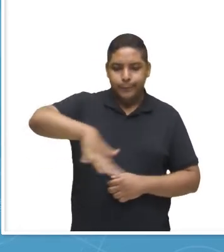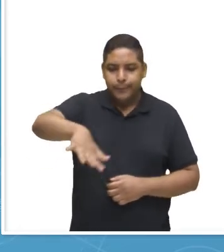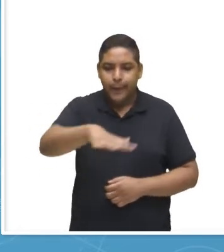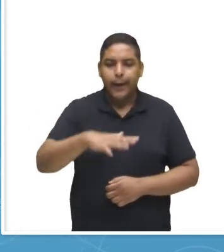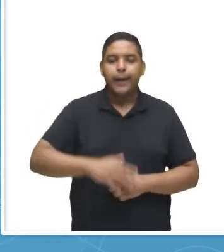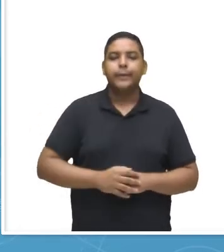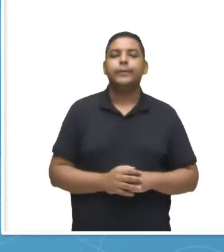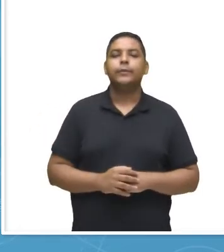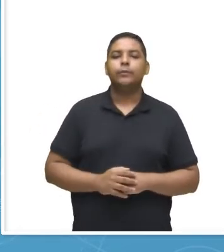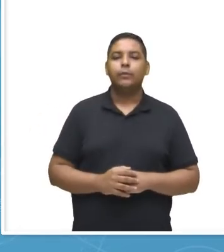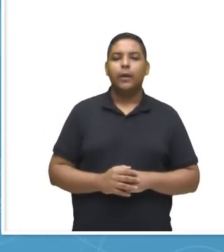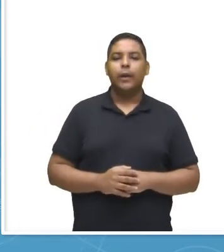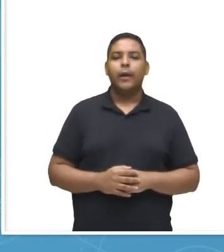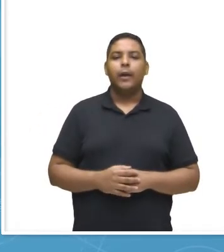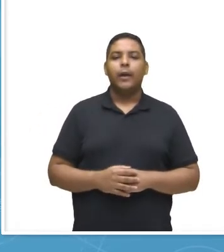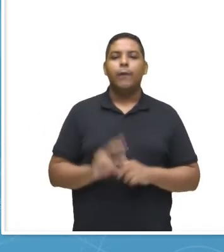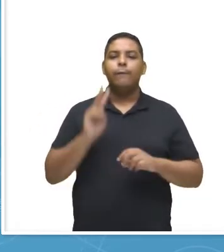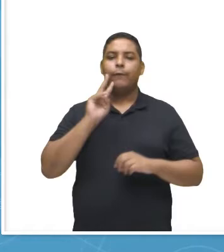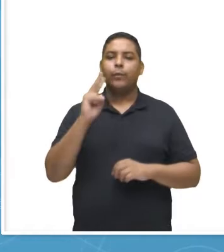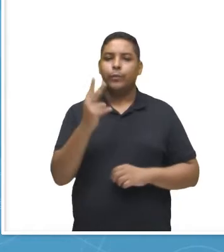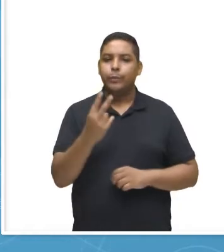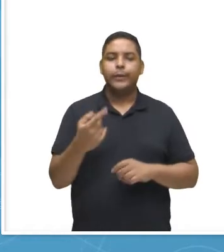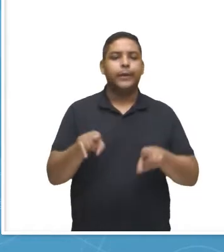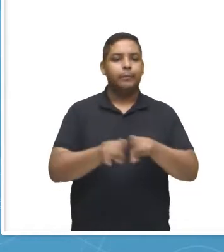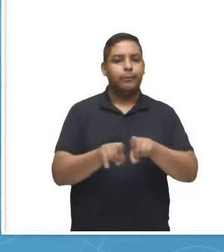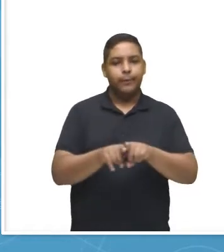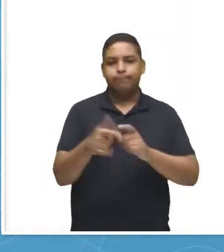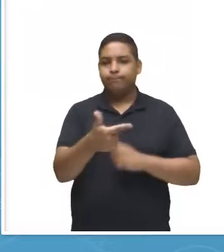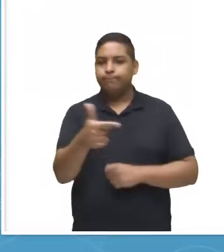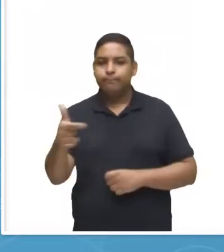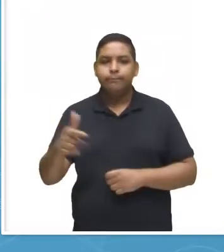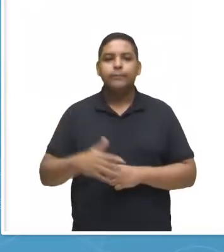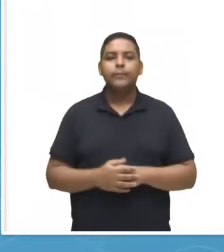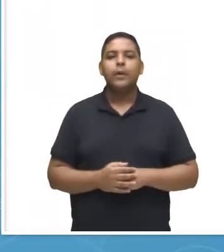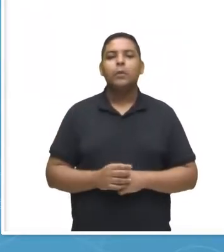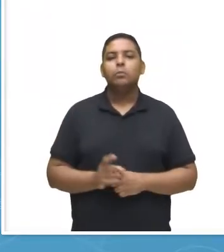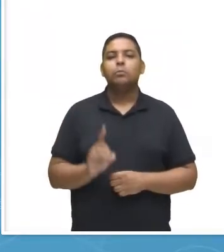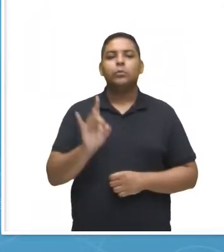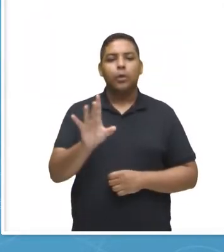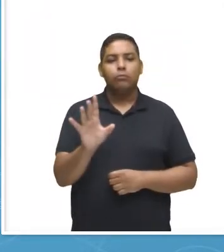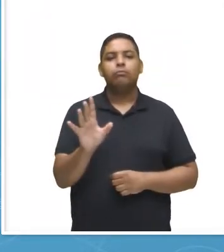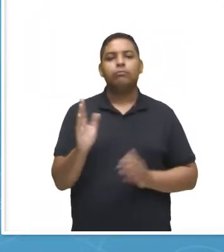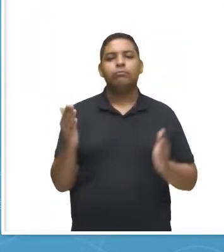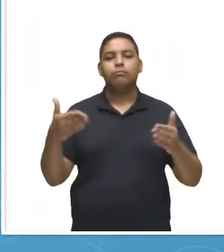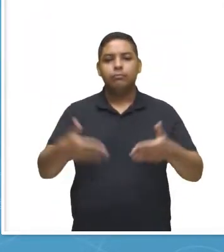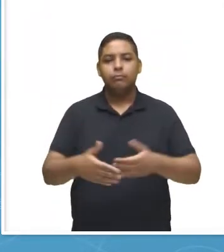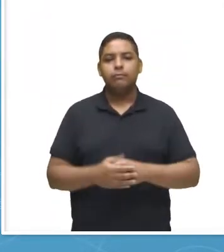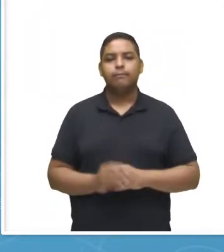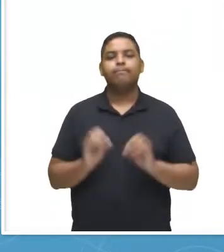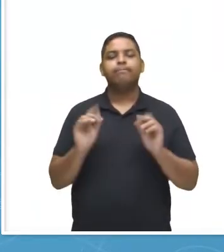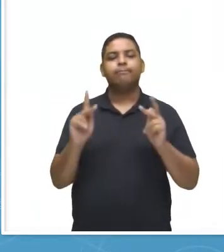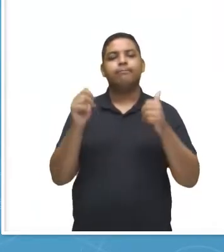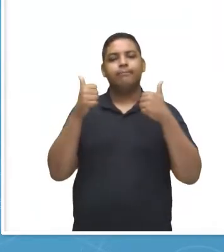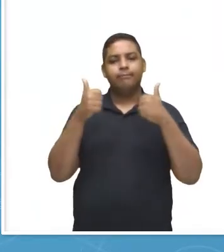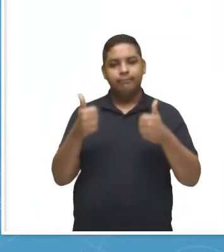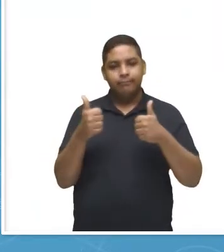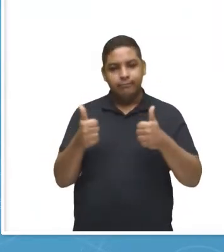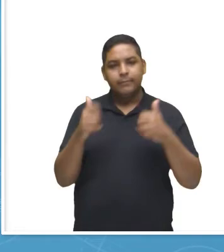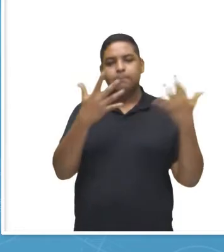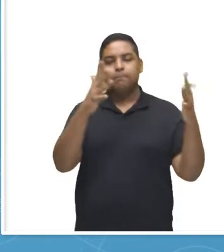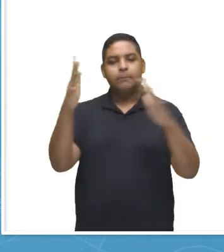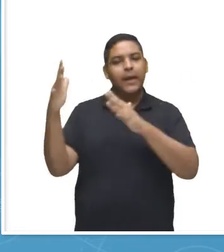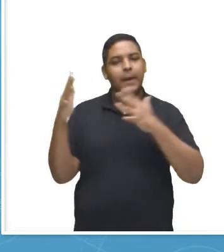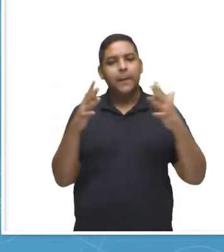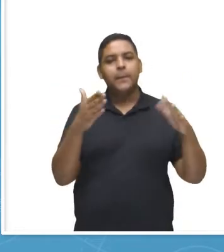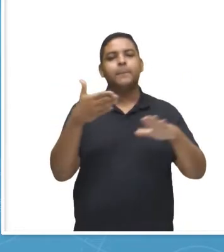tem volume. Ele é chamado de ente primitivo porque ele por si só se define, né? Beleza aí, parabéns a todos que